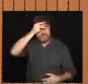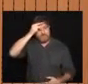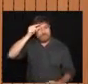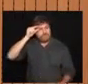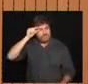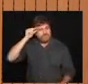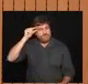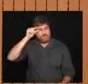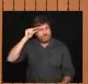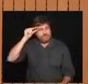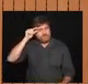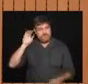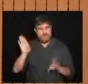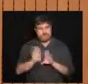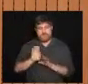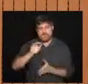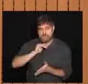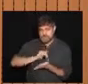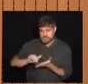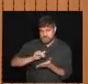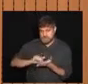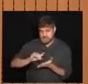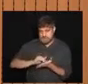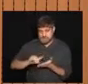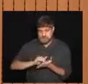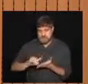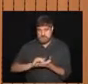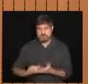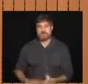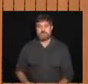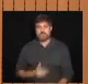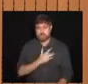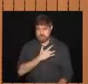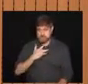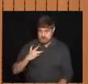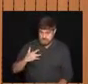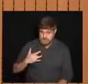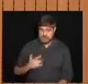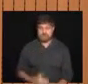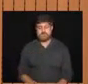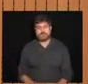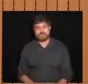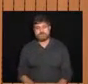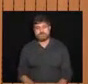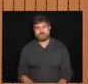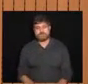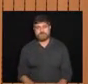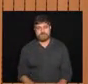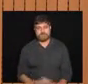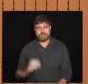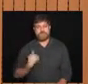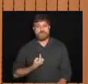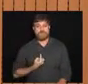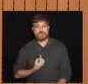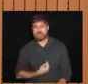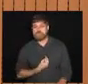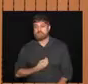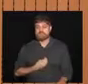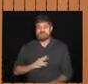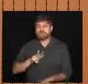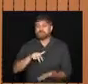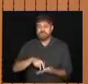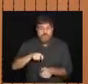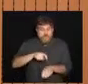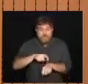Jonas Donizete, ao meu secretário, doutor Carmino Antônio de Souza. E nós estamos aqui num momento